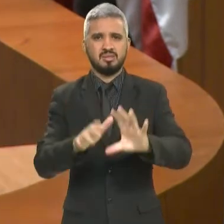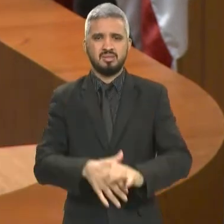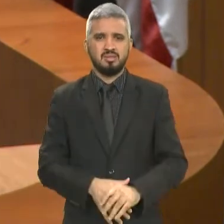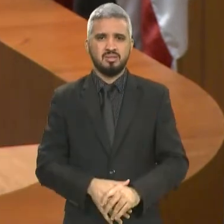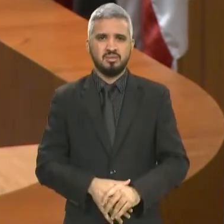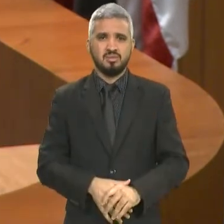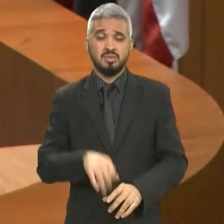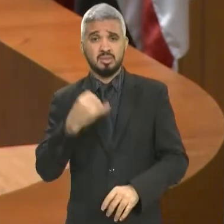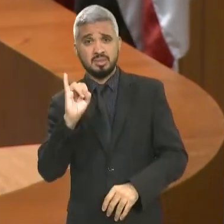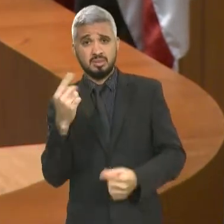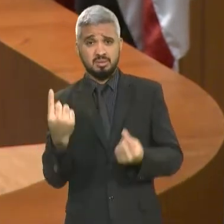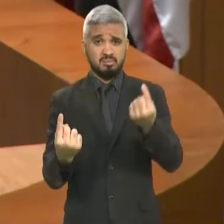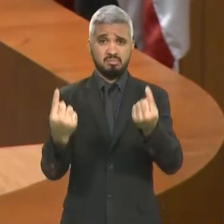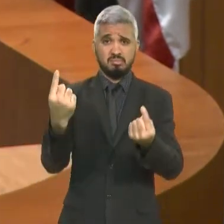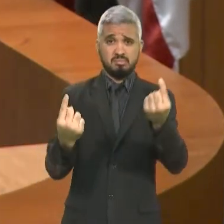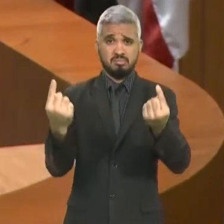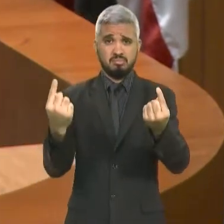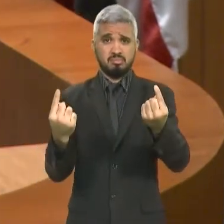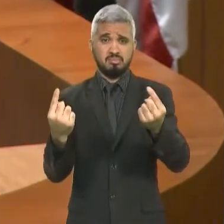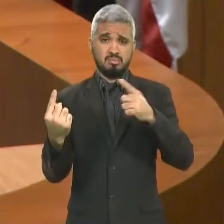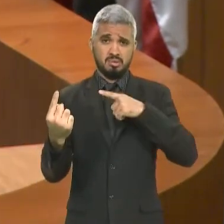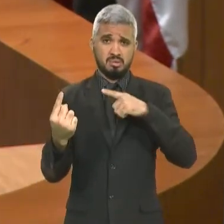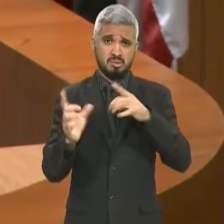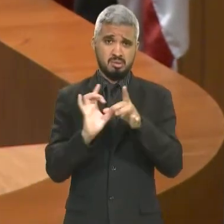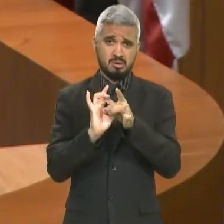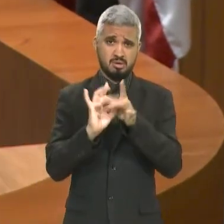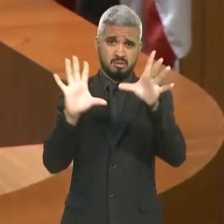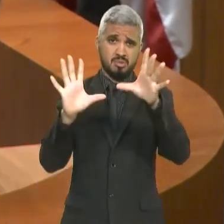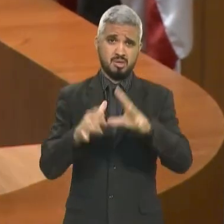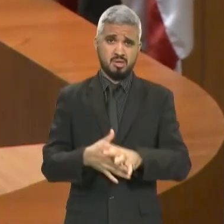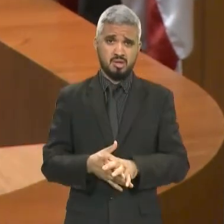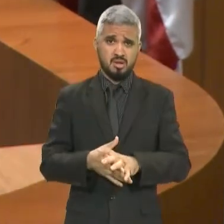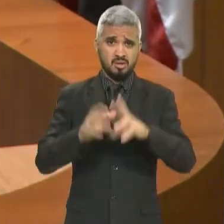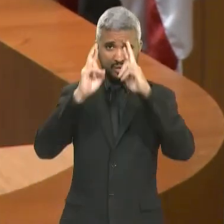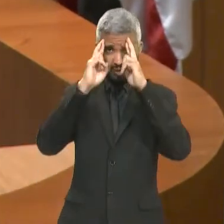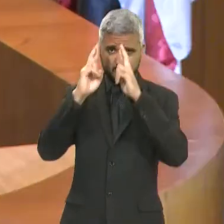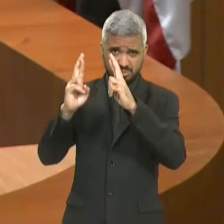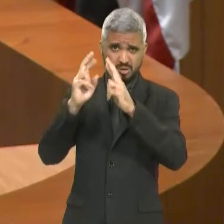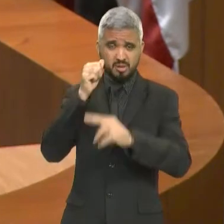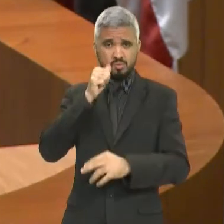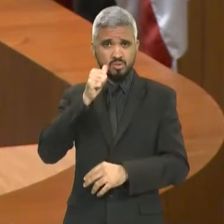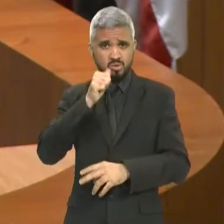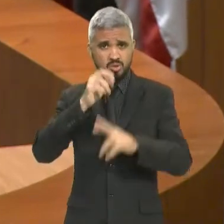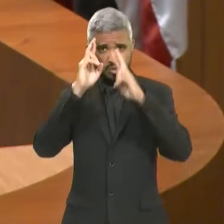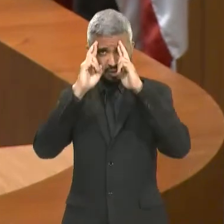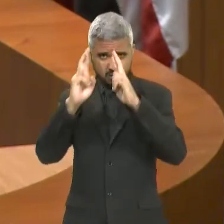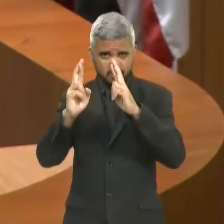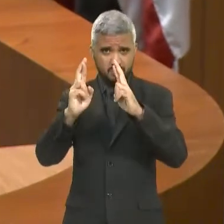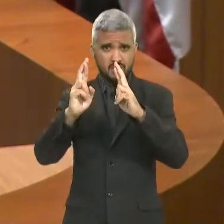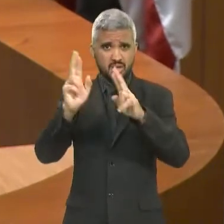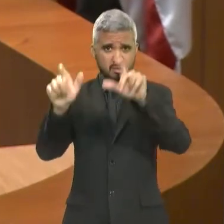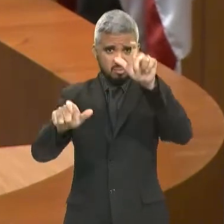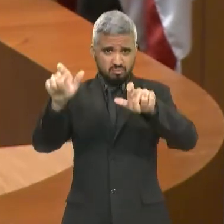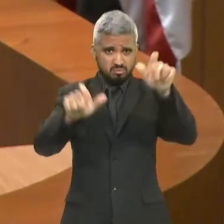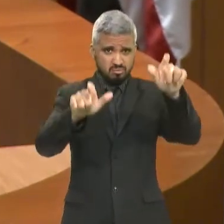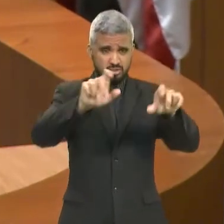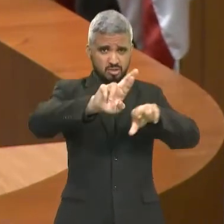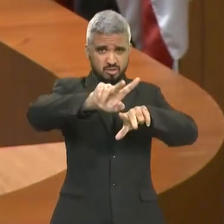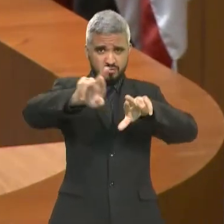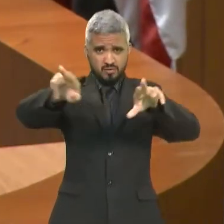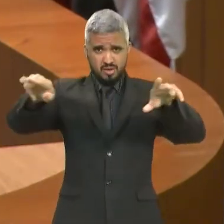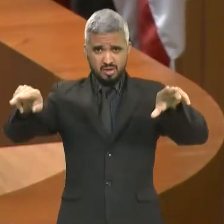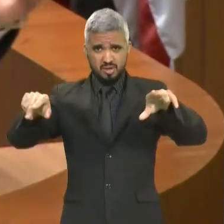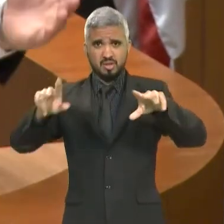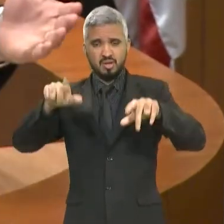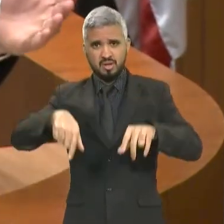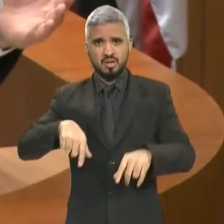a opção da liberdade, do respeito às instituições, do respeito às mulheres, do respeito aos diferentes, que é o presidente